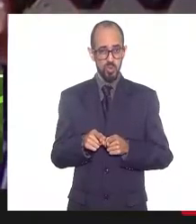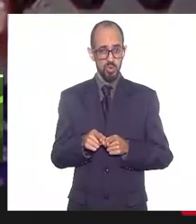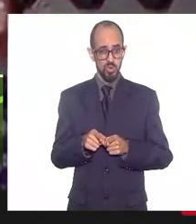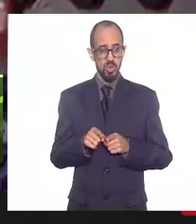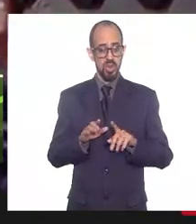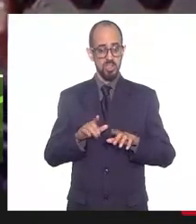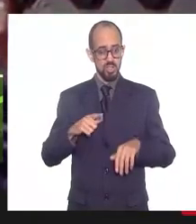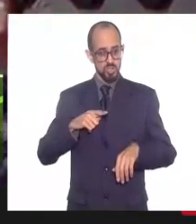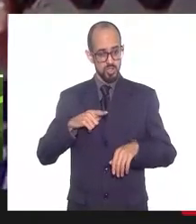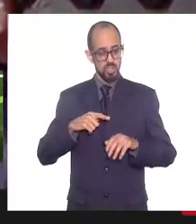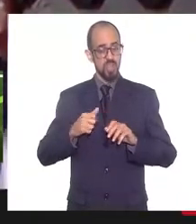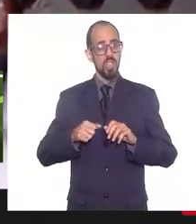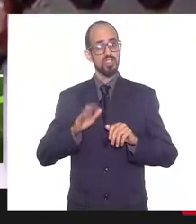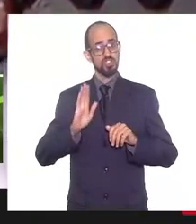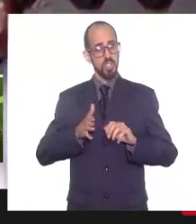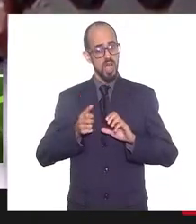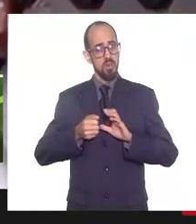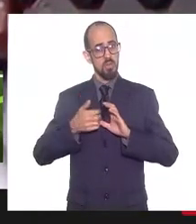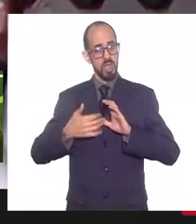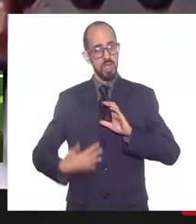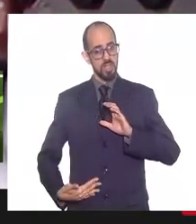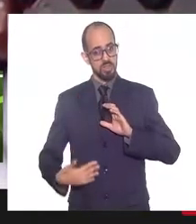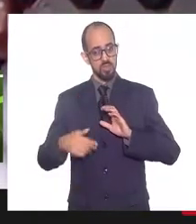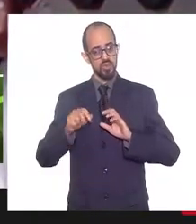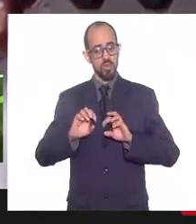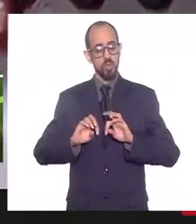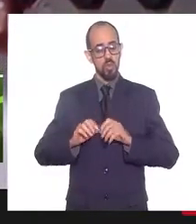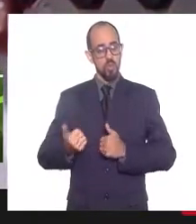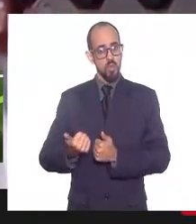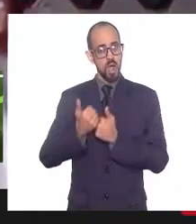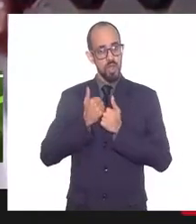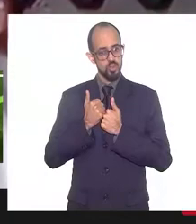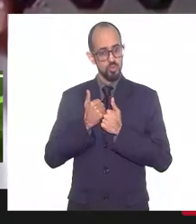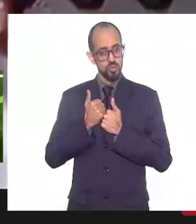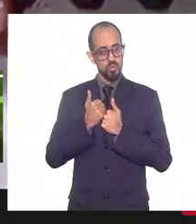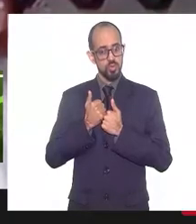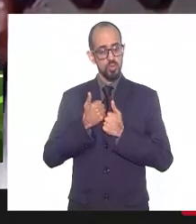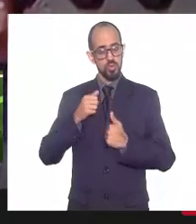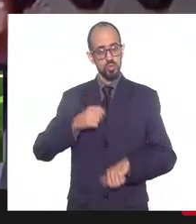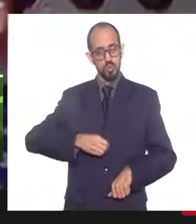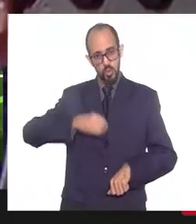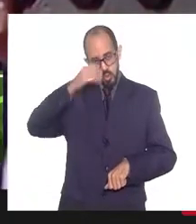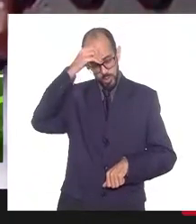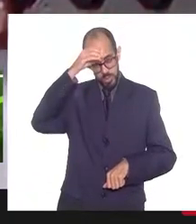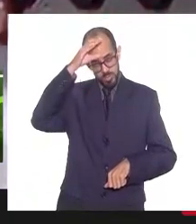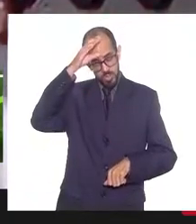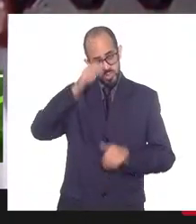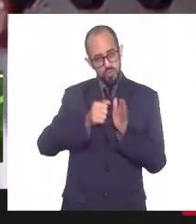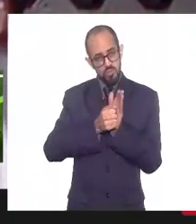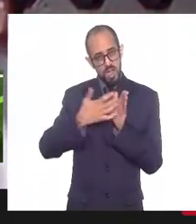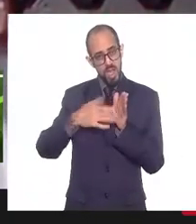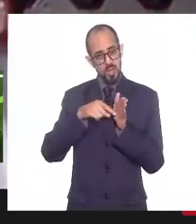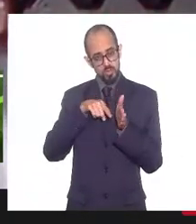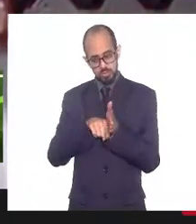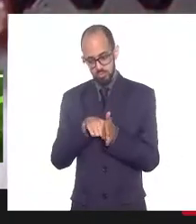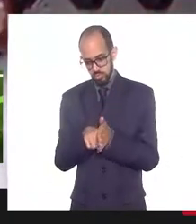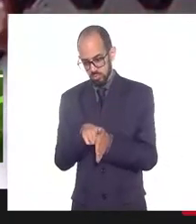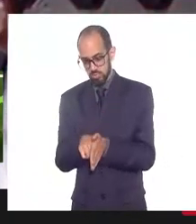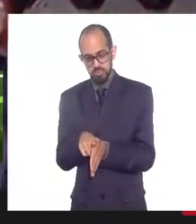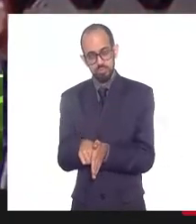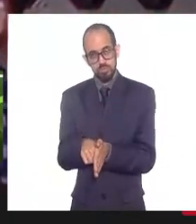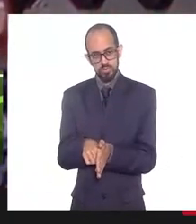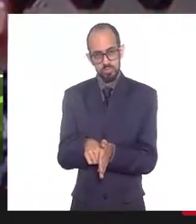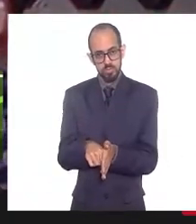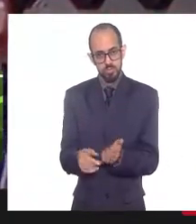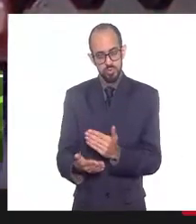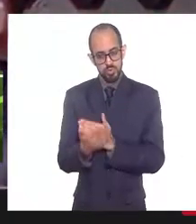uma caracterização, né, com auxílio aí da produção epistemológica de diversos pesquisadores e pesquisadoras que